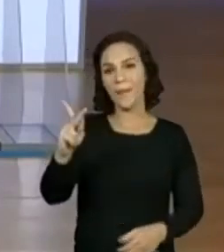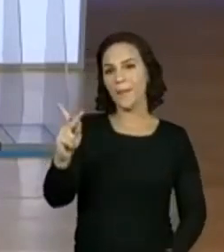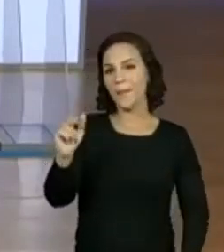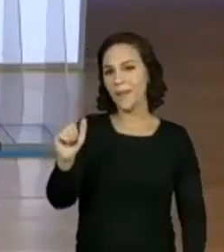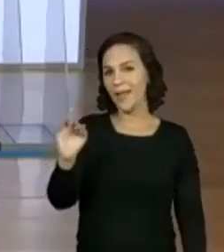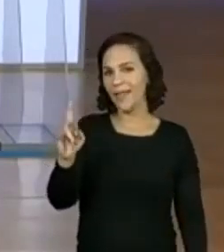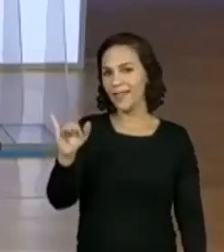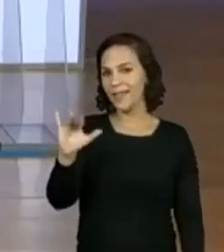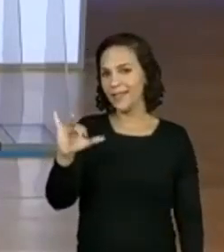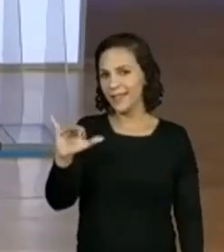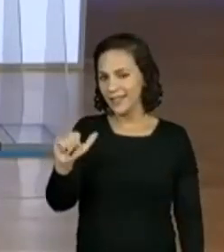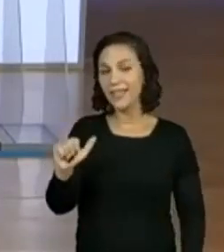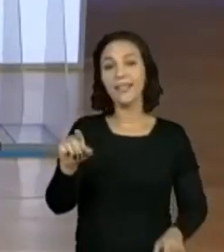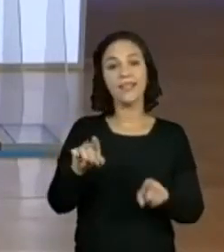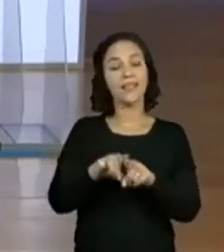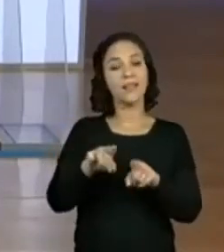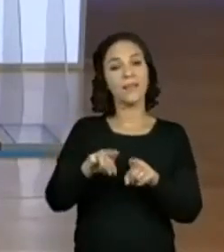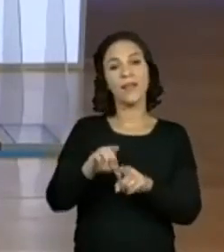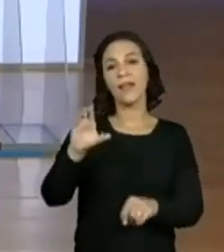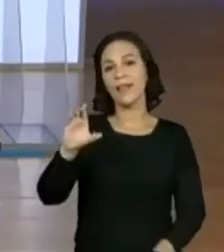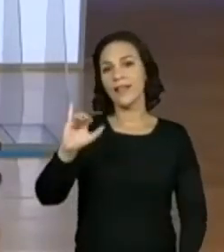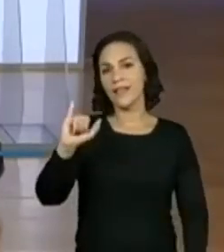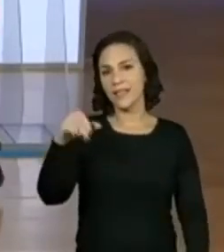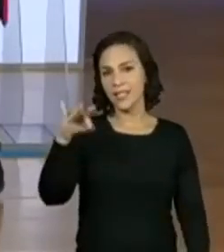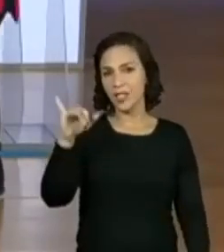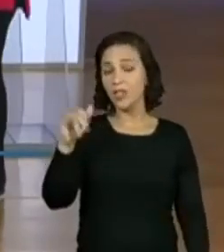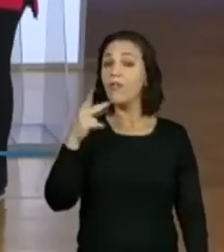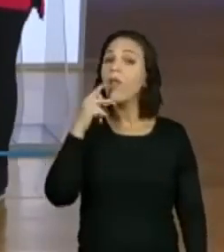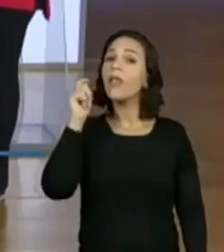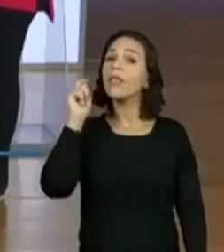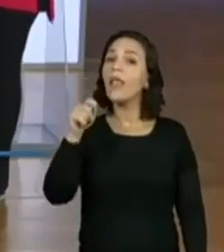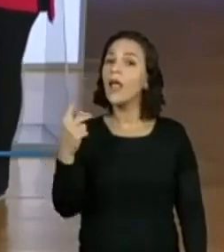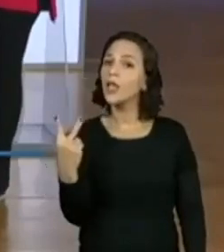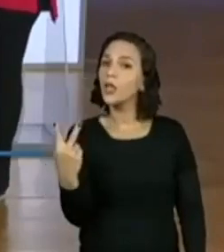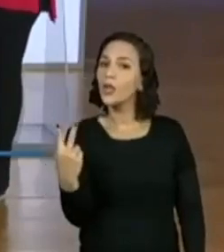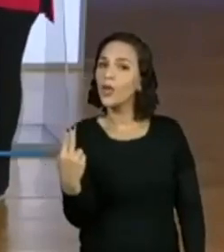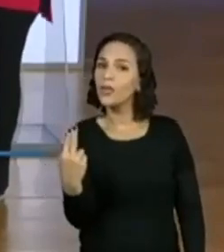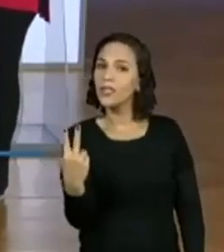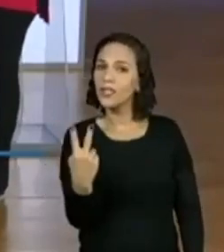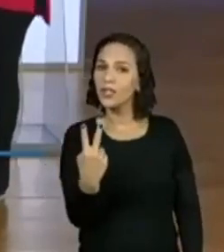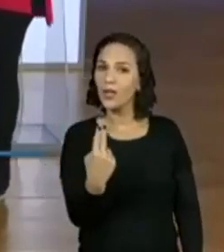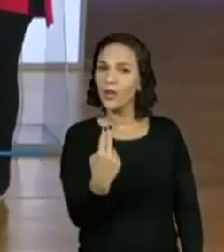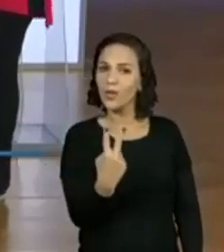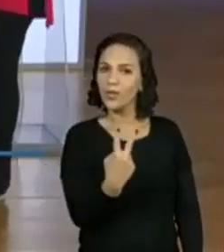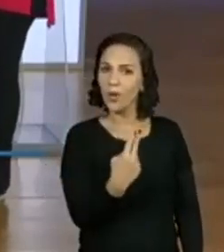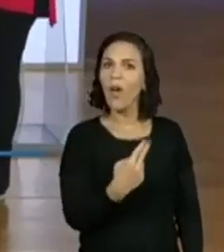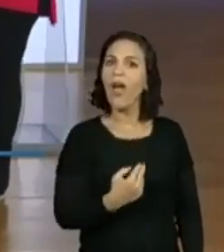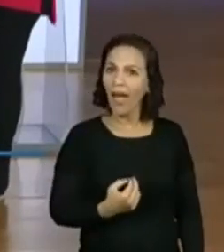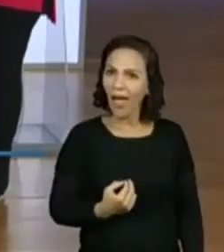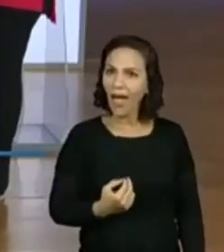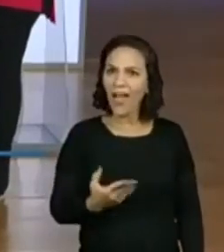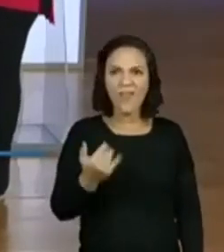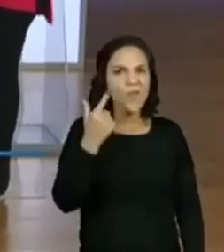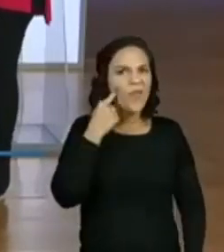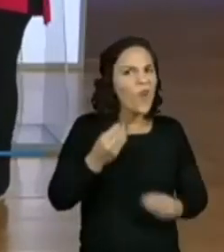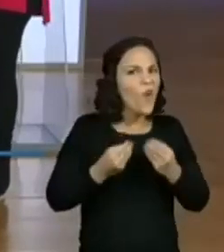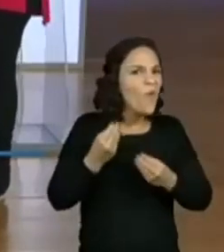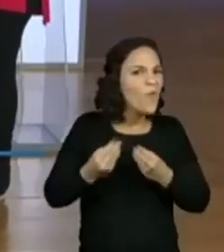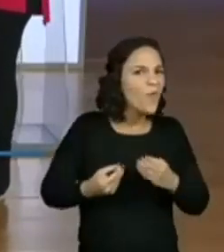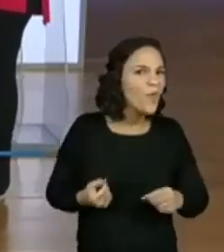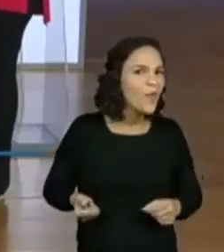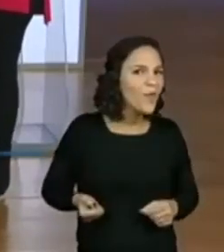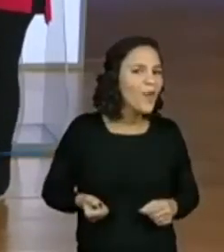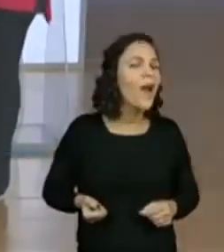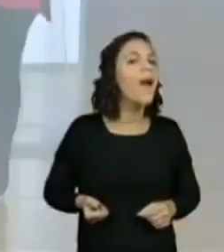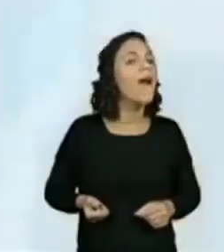Cíntia falaram que podem agrupar de 2 em 2. Olha, muito bem. Então, vamos para essa contagem também? E